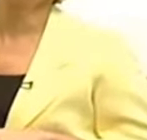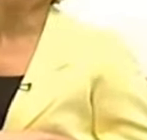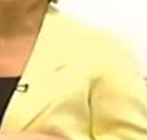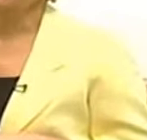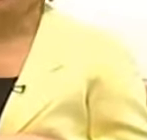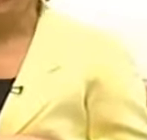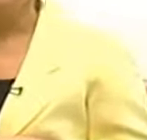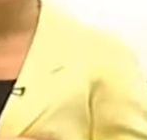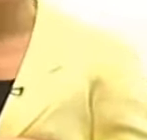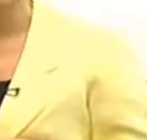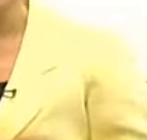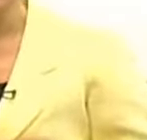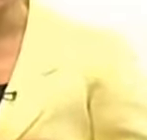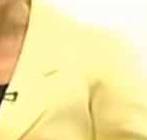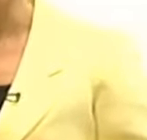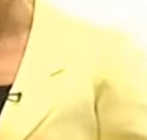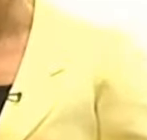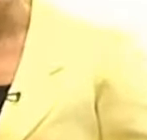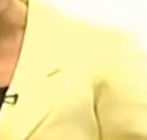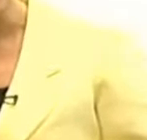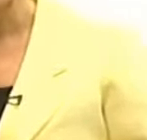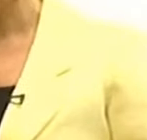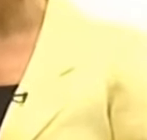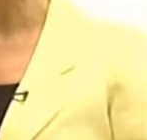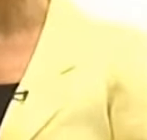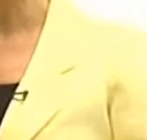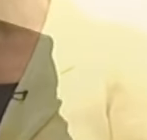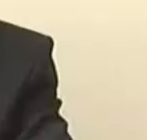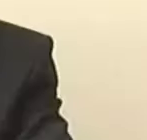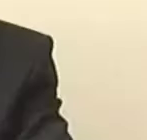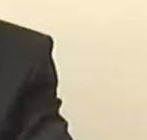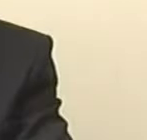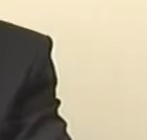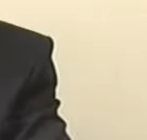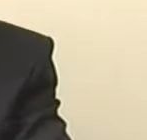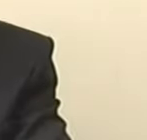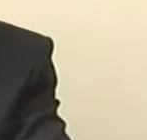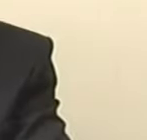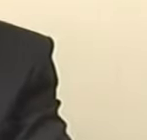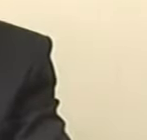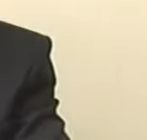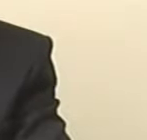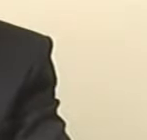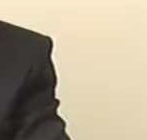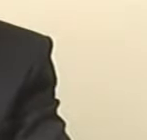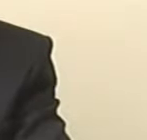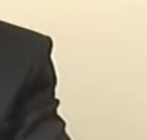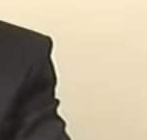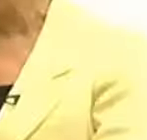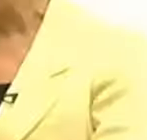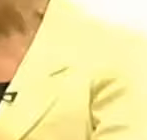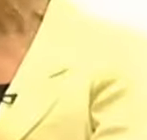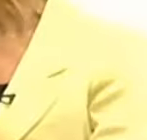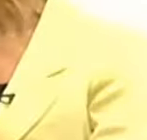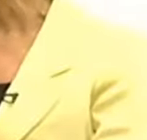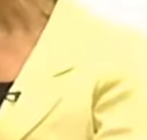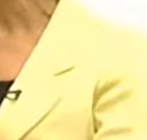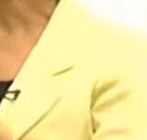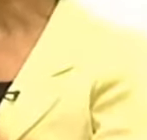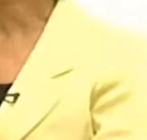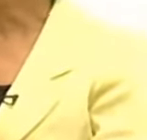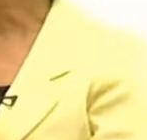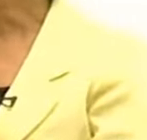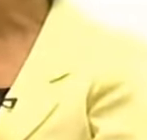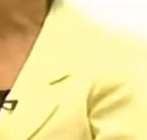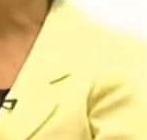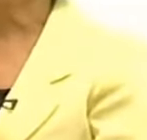os 100 primeiros dias de trabalho da atual legislatura. Hoje, eu converso com o deputado Celso Russomano, que é líder do PRB. Deputado,